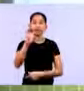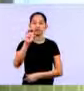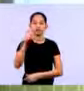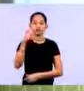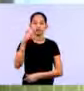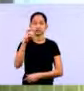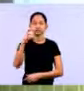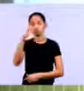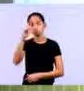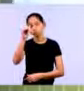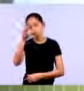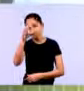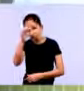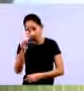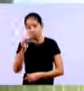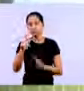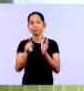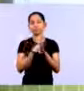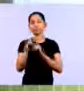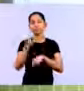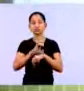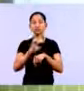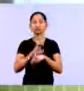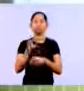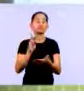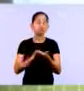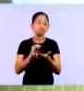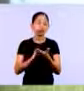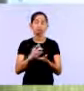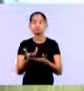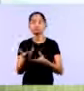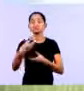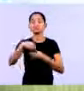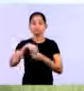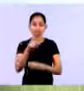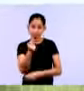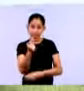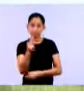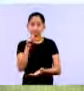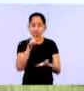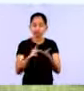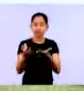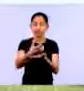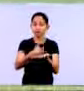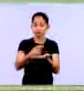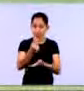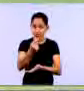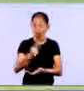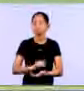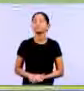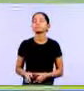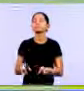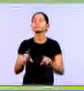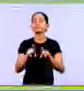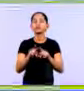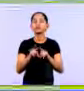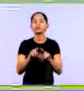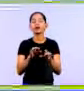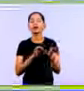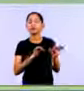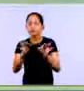com o objetivo de do Estado receber. E para finalizar, nós temos a repartição das